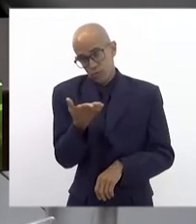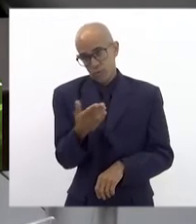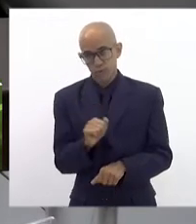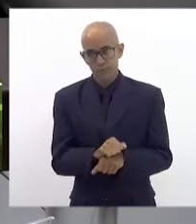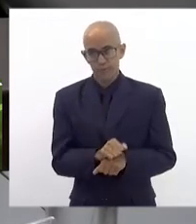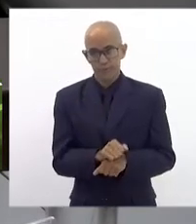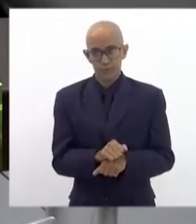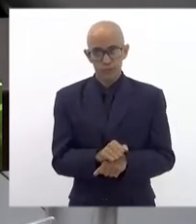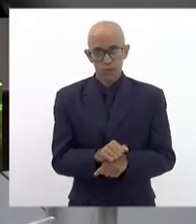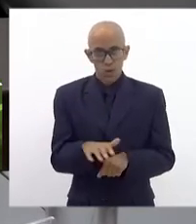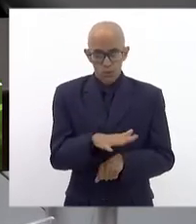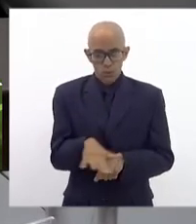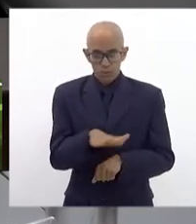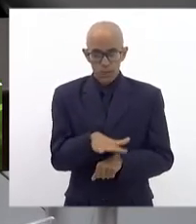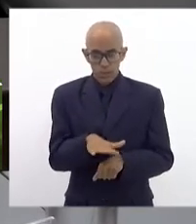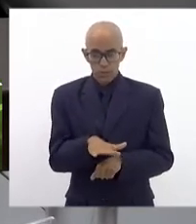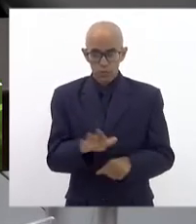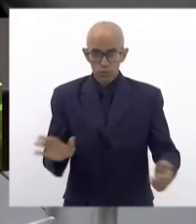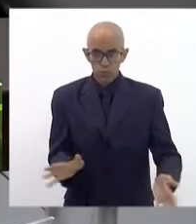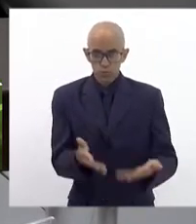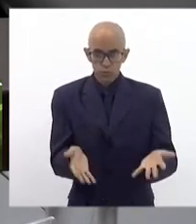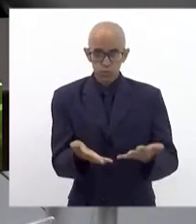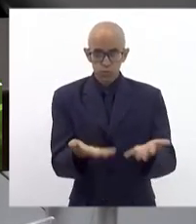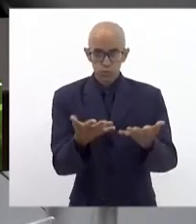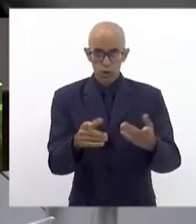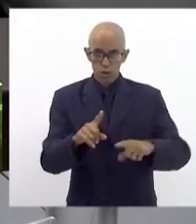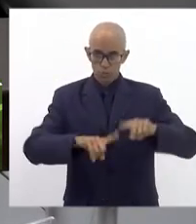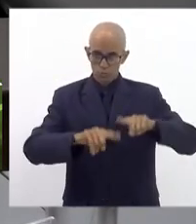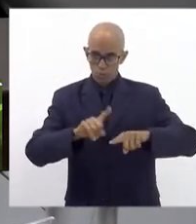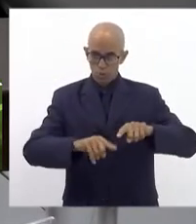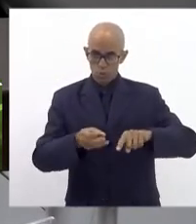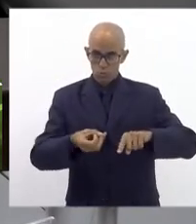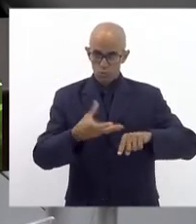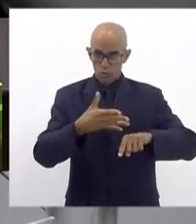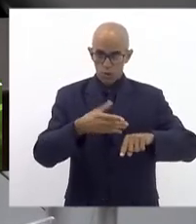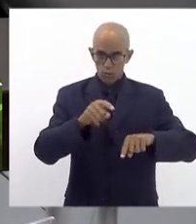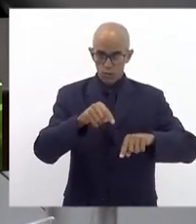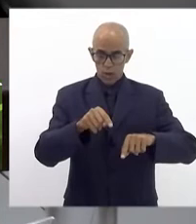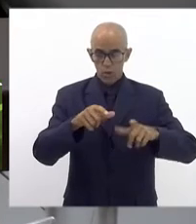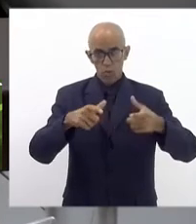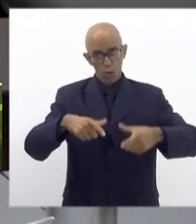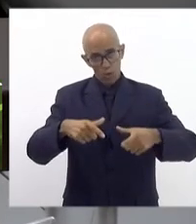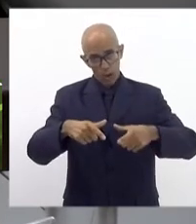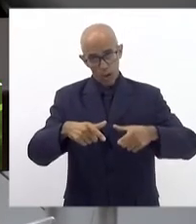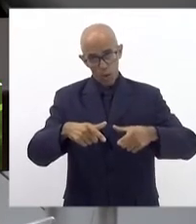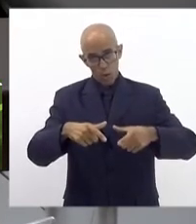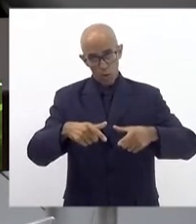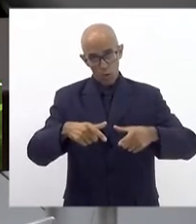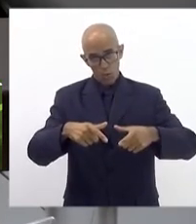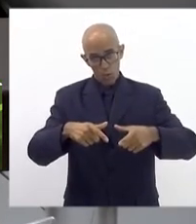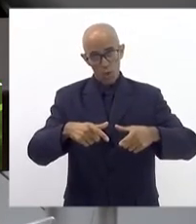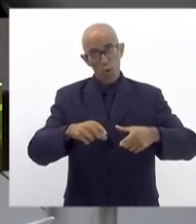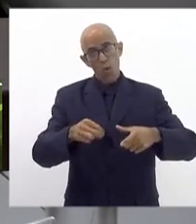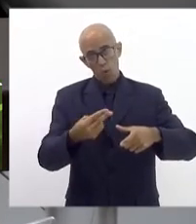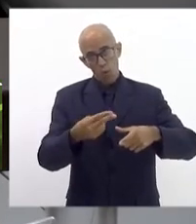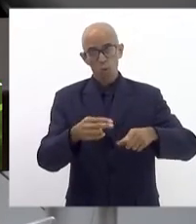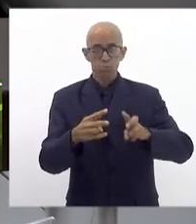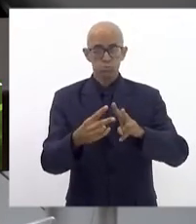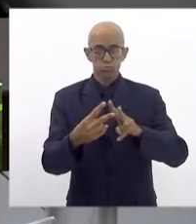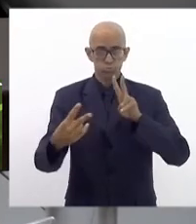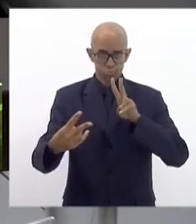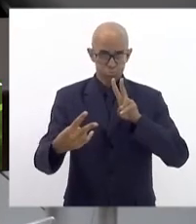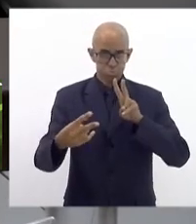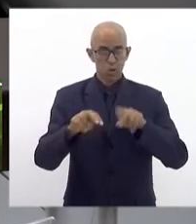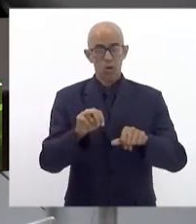promotor de inovação é o espaço físico ou digital que abriga empresas de base tecnológica, localizado